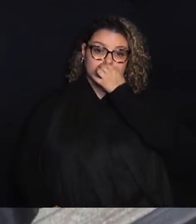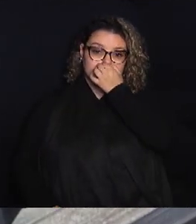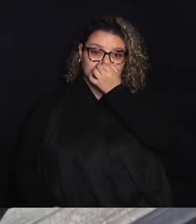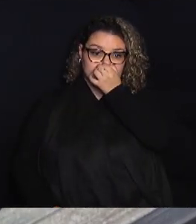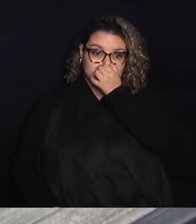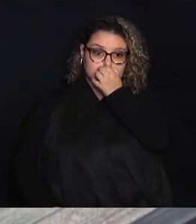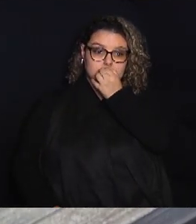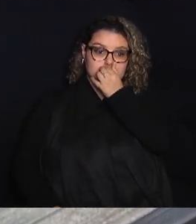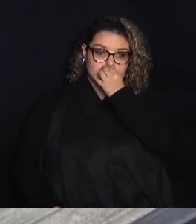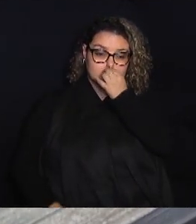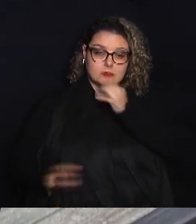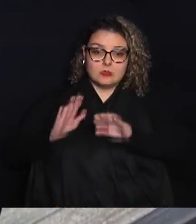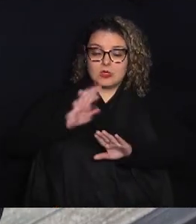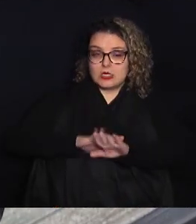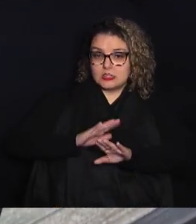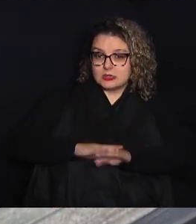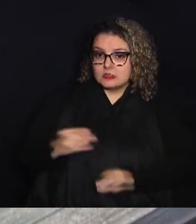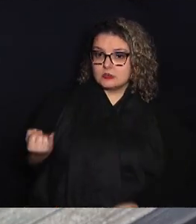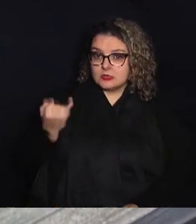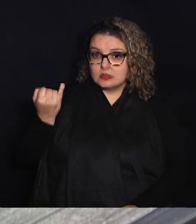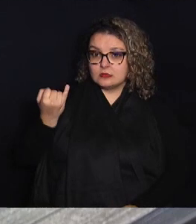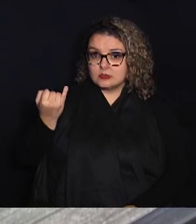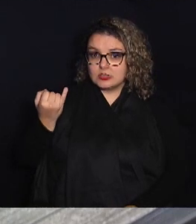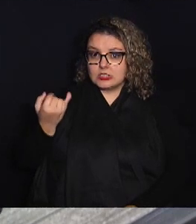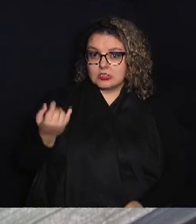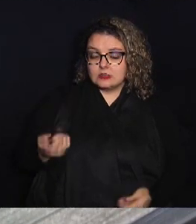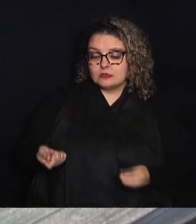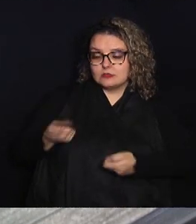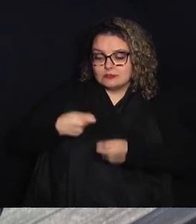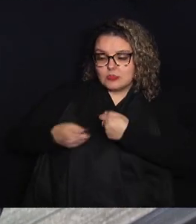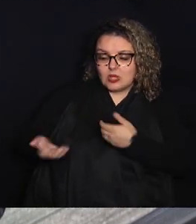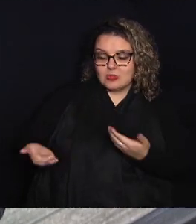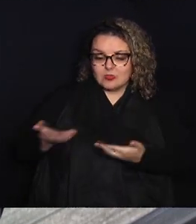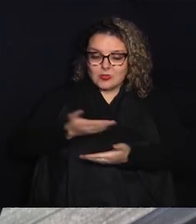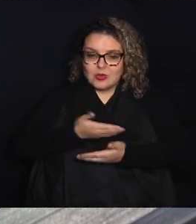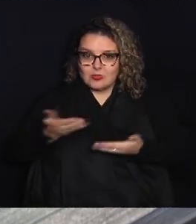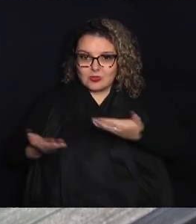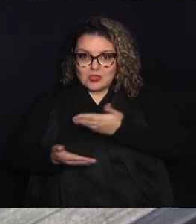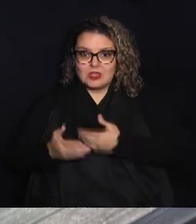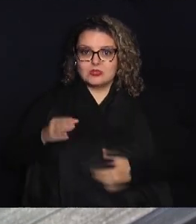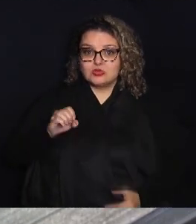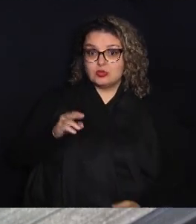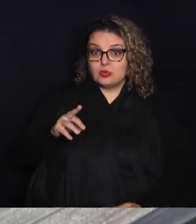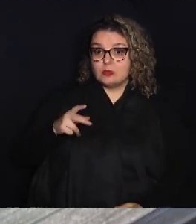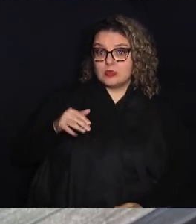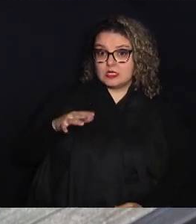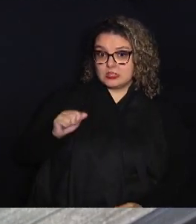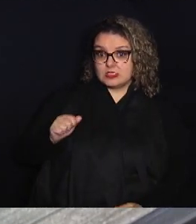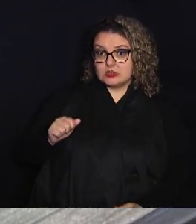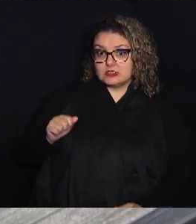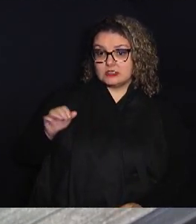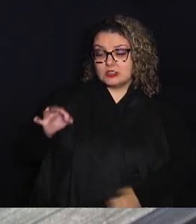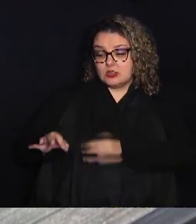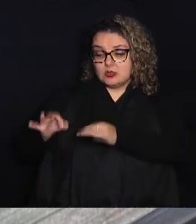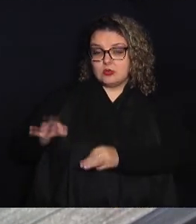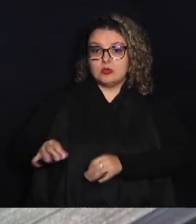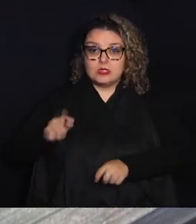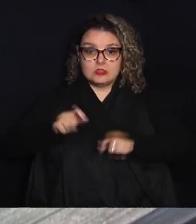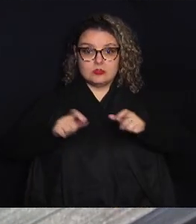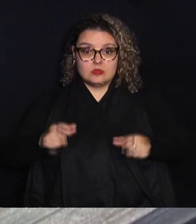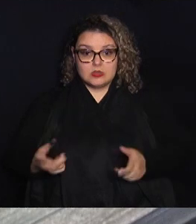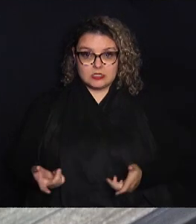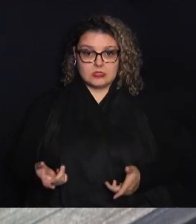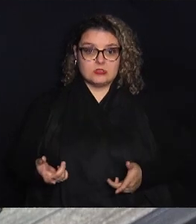sido uma ação importante na negociação eh de cobrança judiciais com